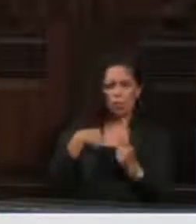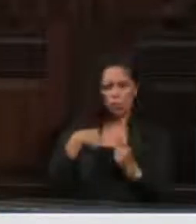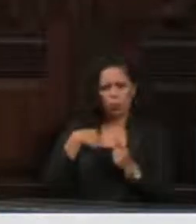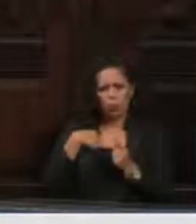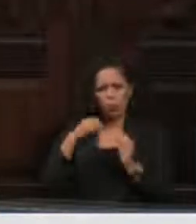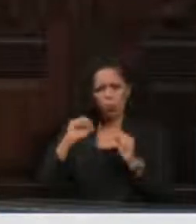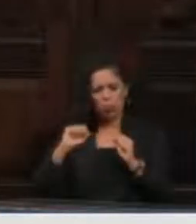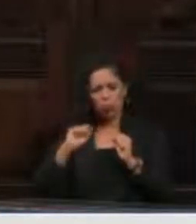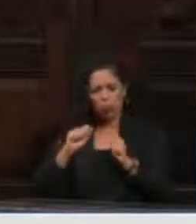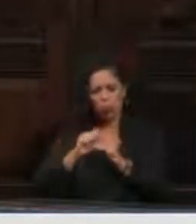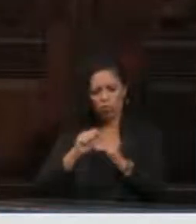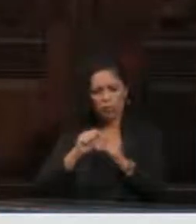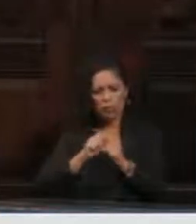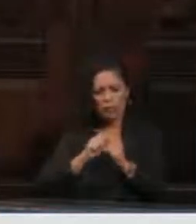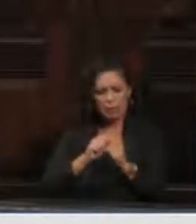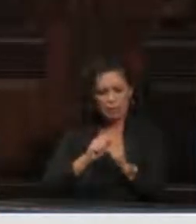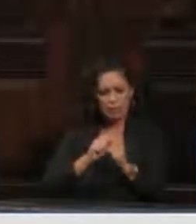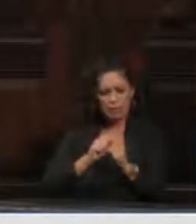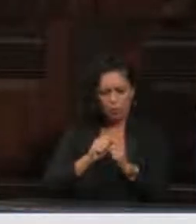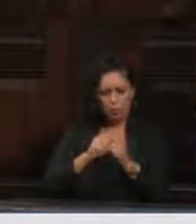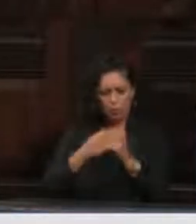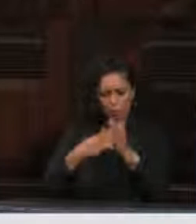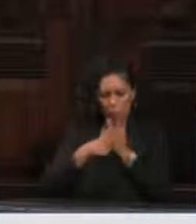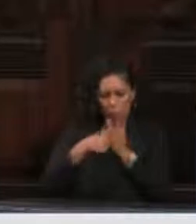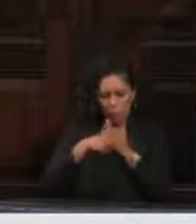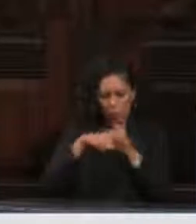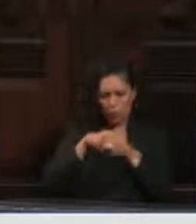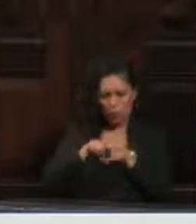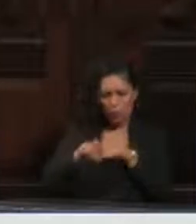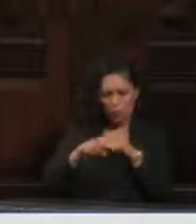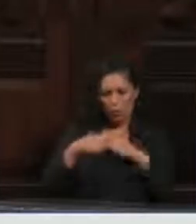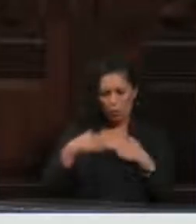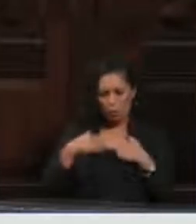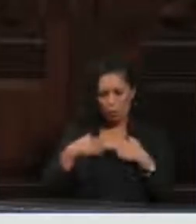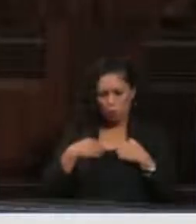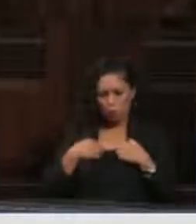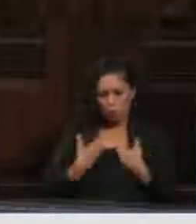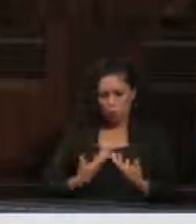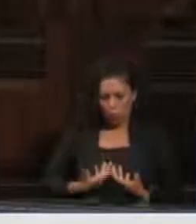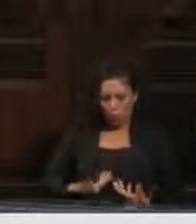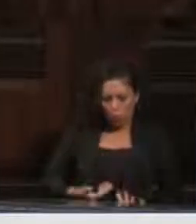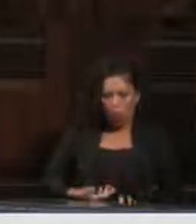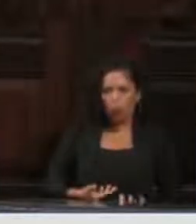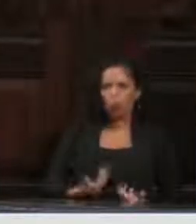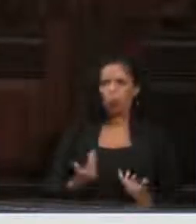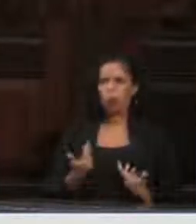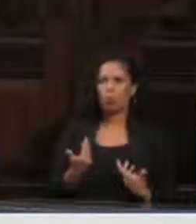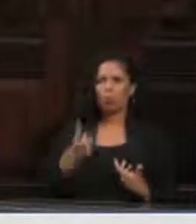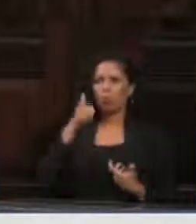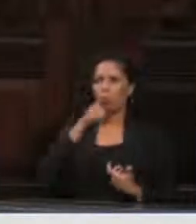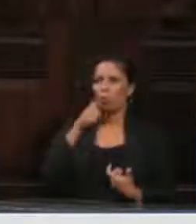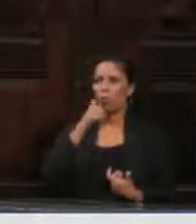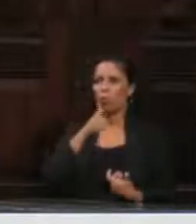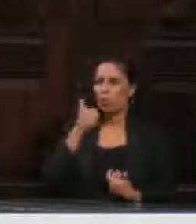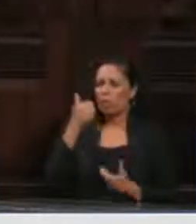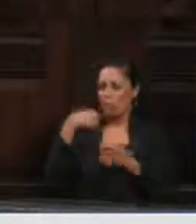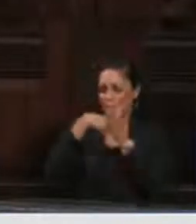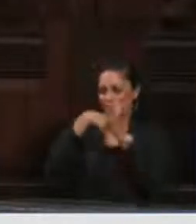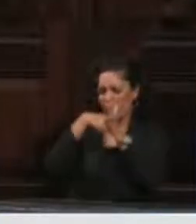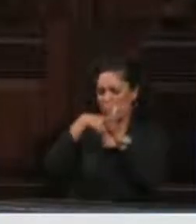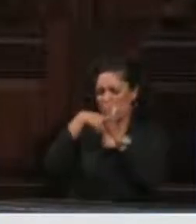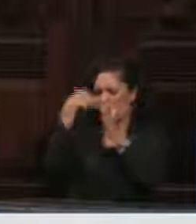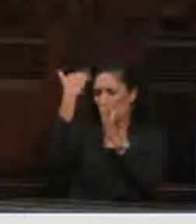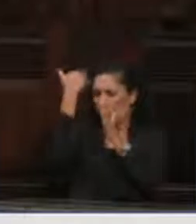eles podem ou não fazer a coleta do preventivo do Papa Nicolau. E é uma escolha